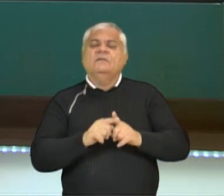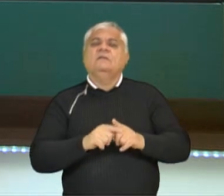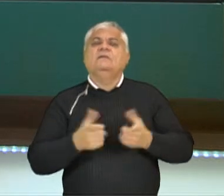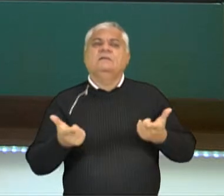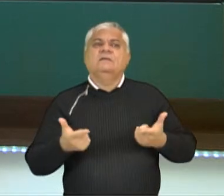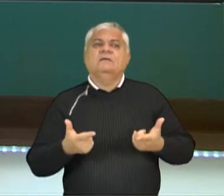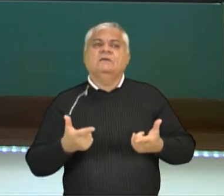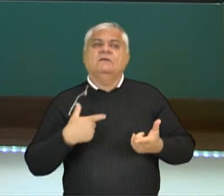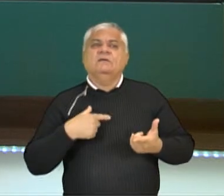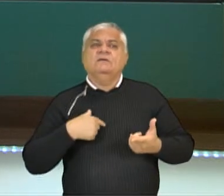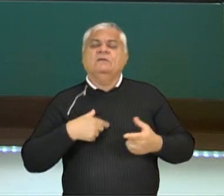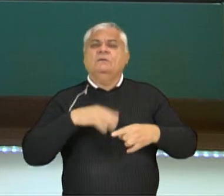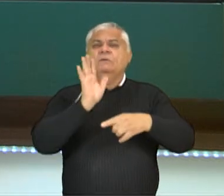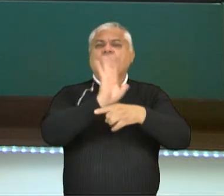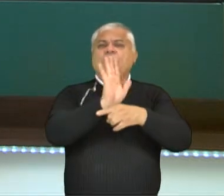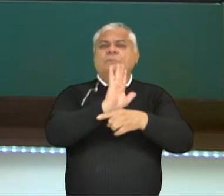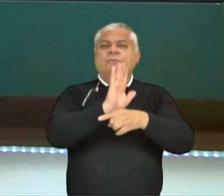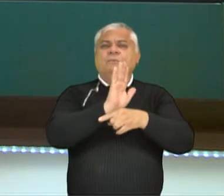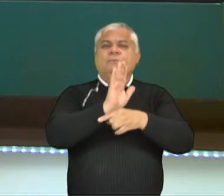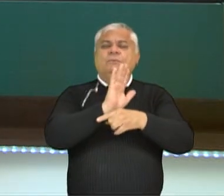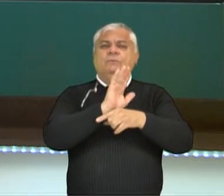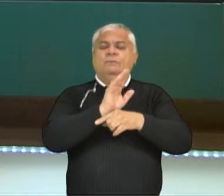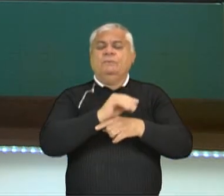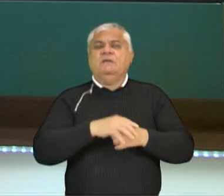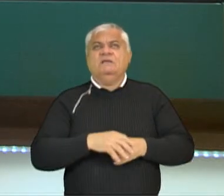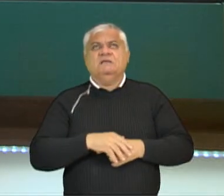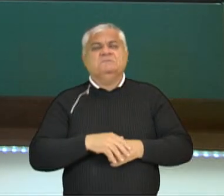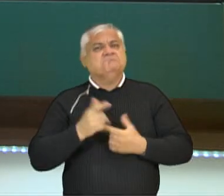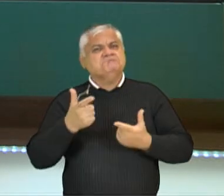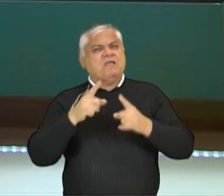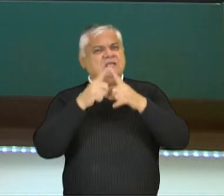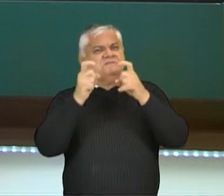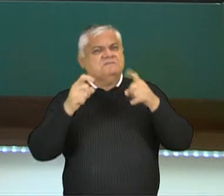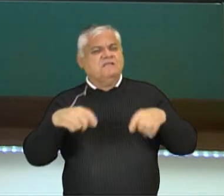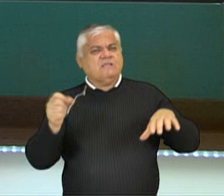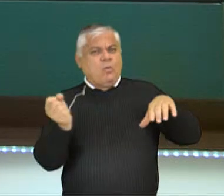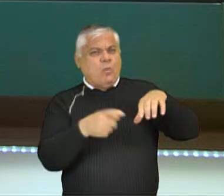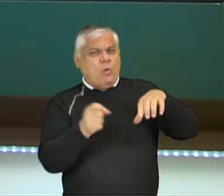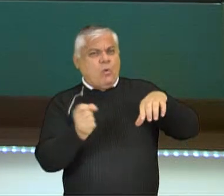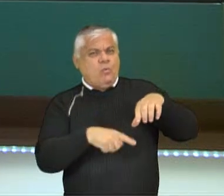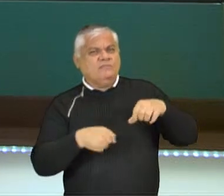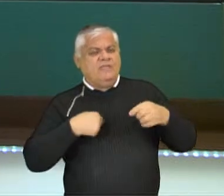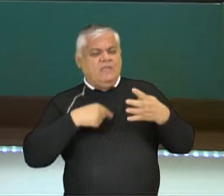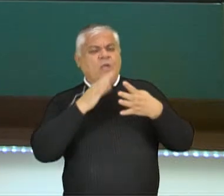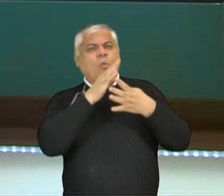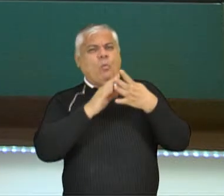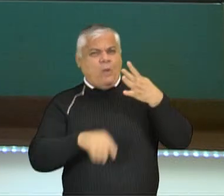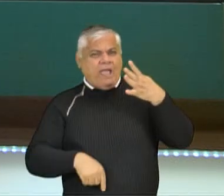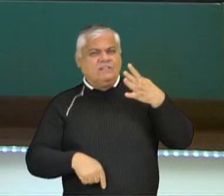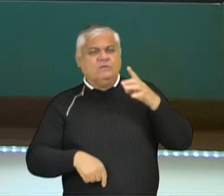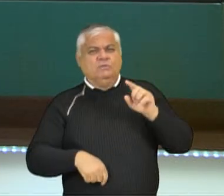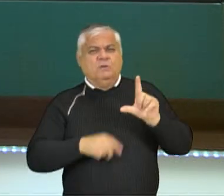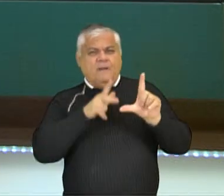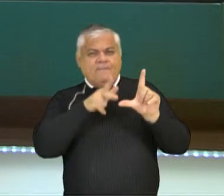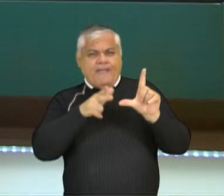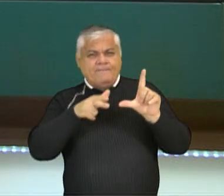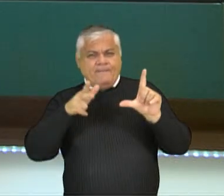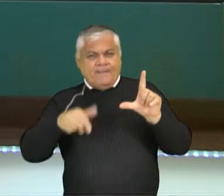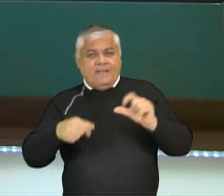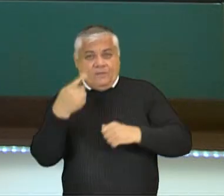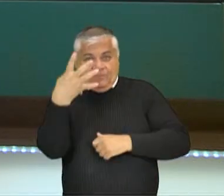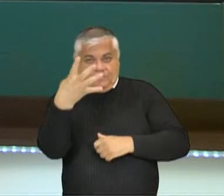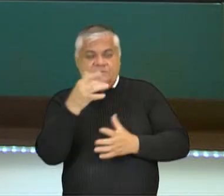esse documentário que se chama Ciência do Gol. Se eu não me engano, são quatro pedacinhos, 4 capítulos, que